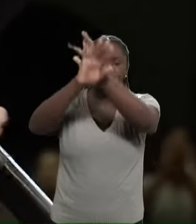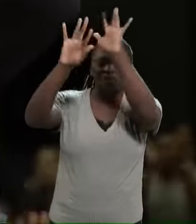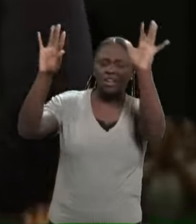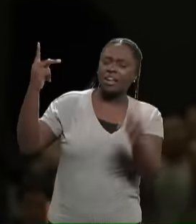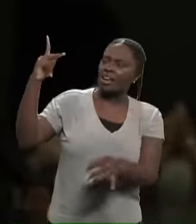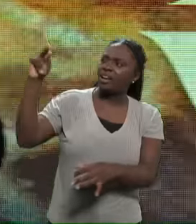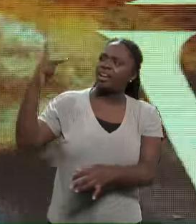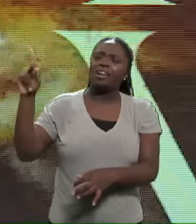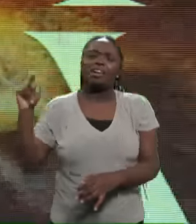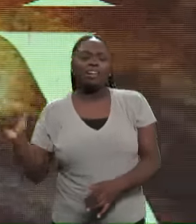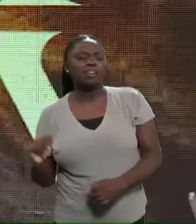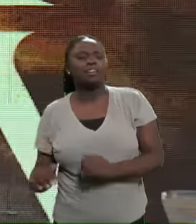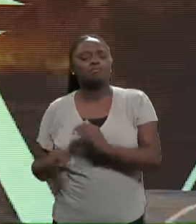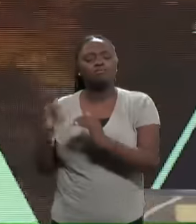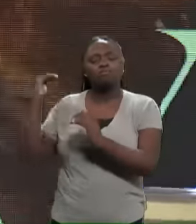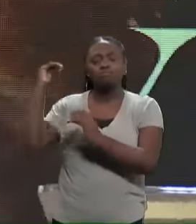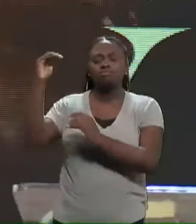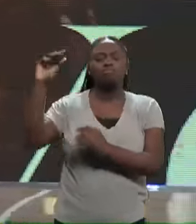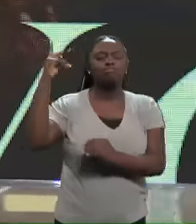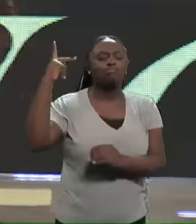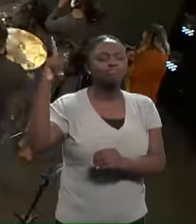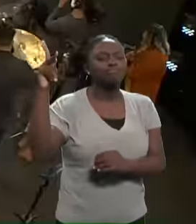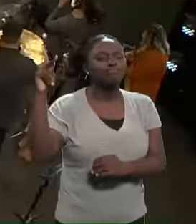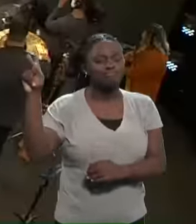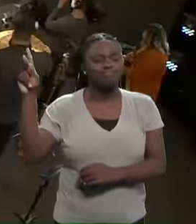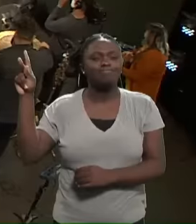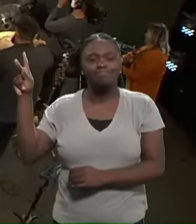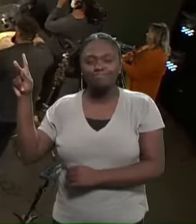que toda soberania é dEle.